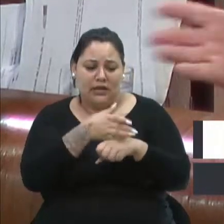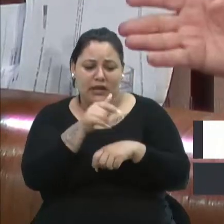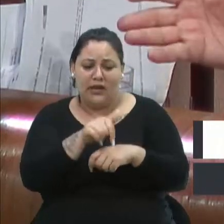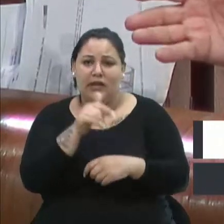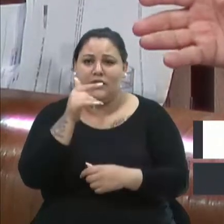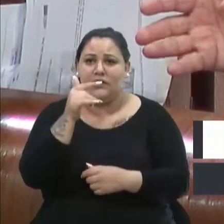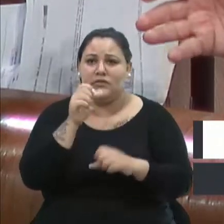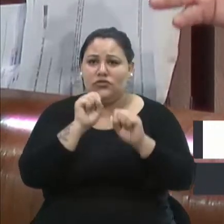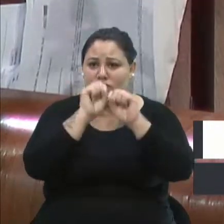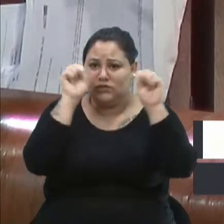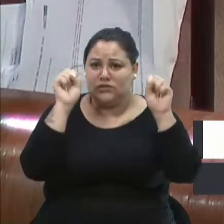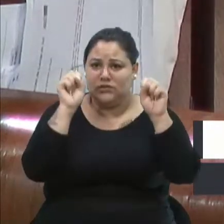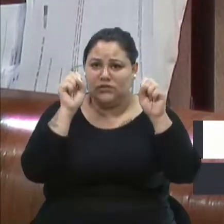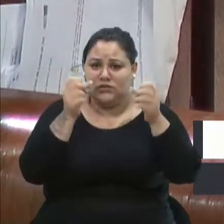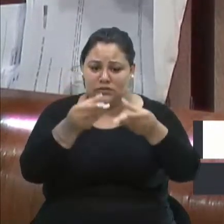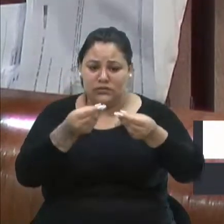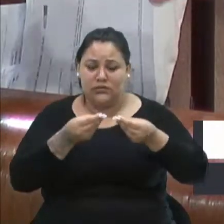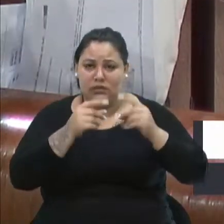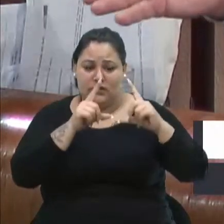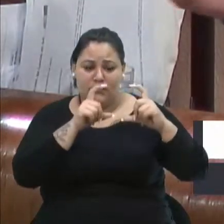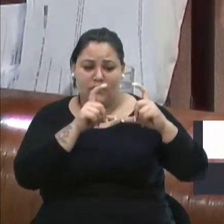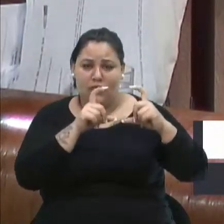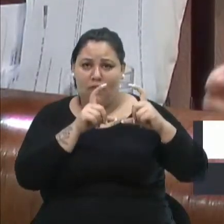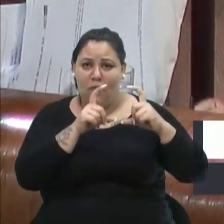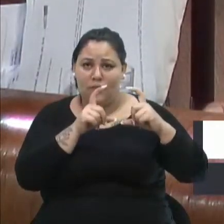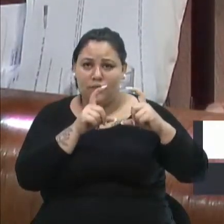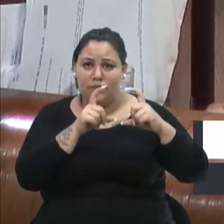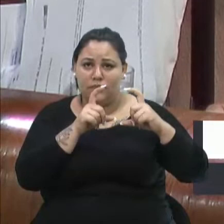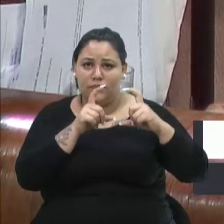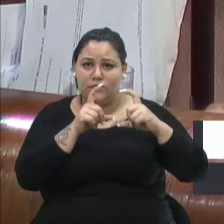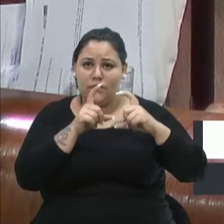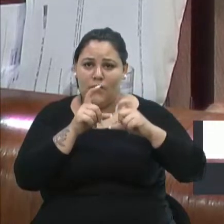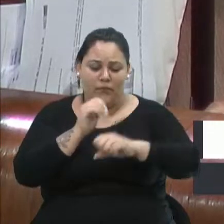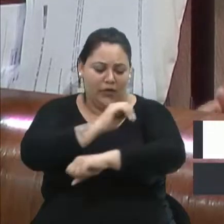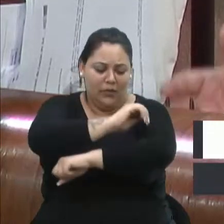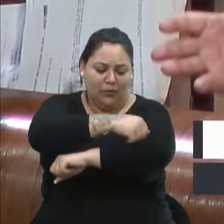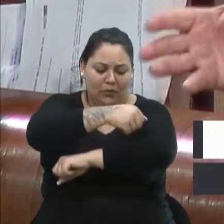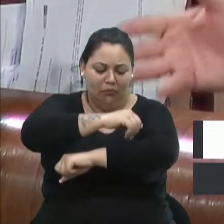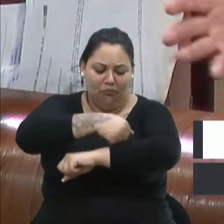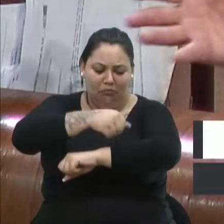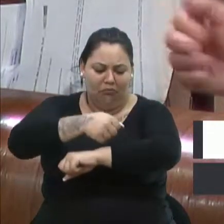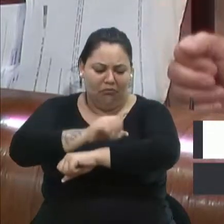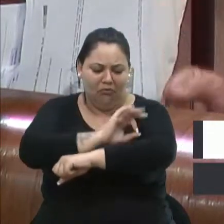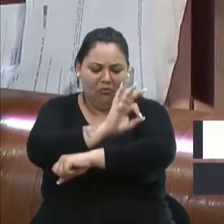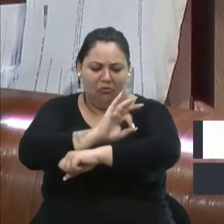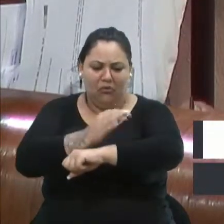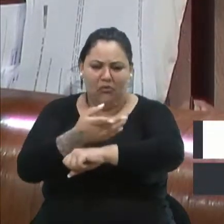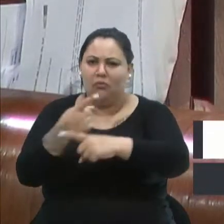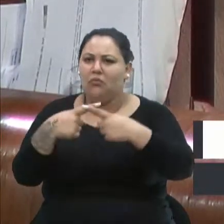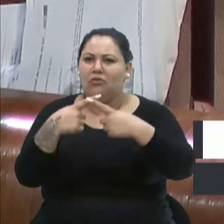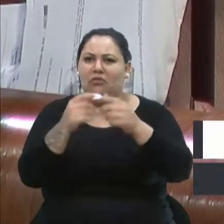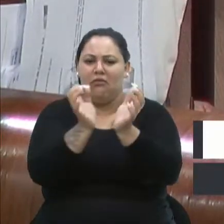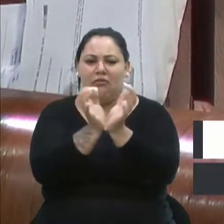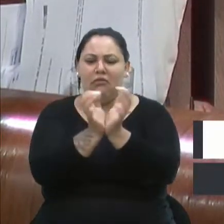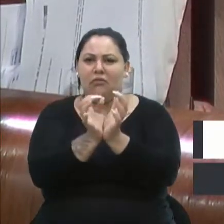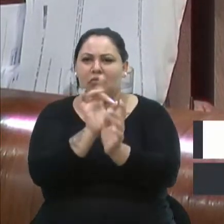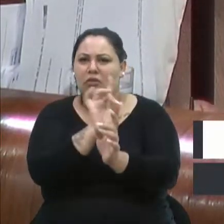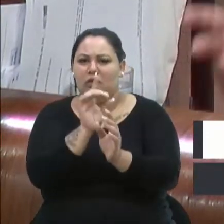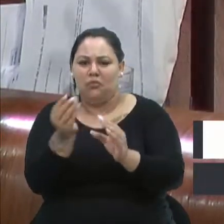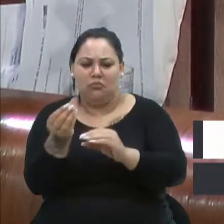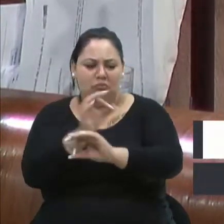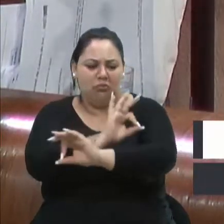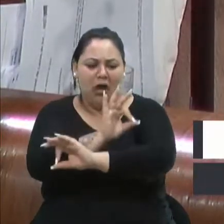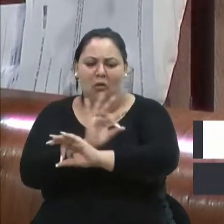a foto de que os paralelepípedos continuam ainda amontoados, porque a equipe de manutenção não conseguiu